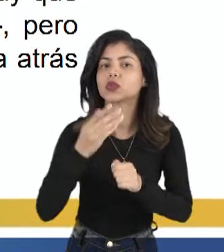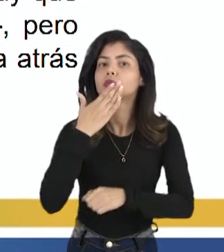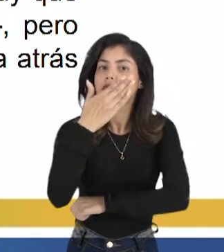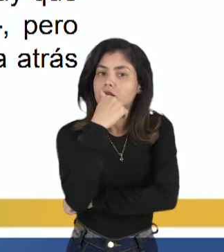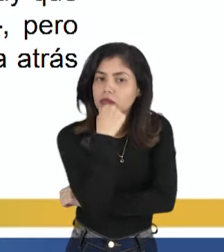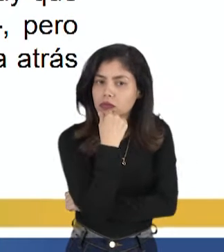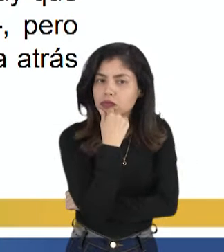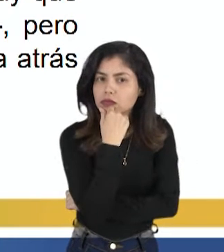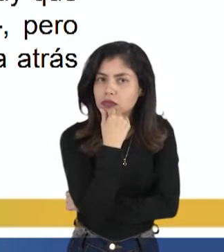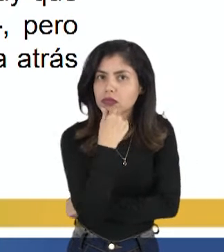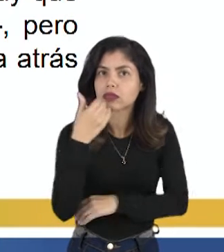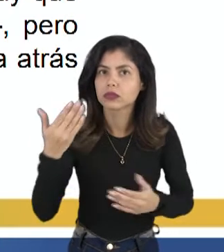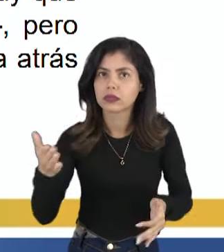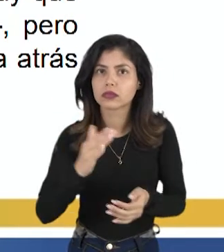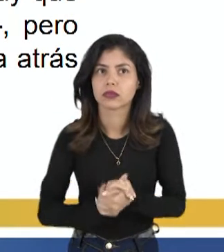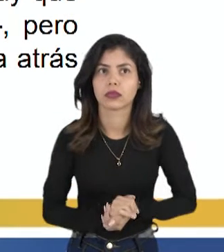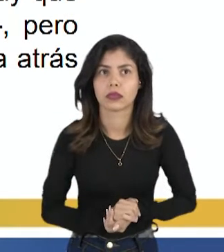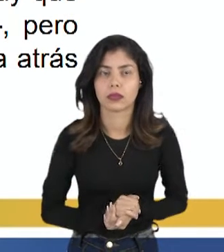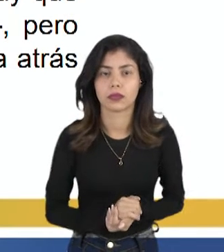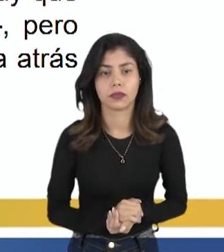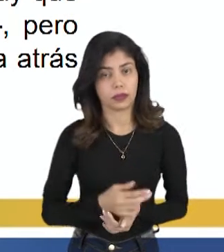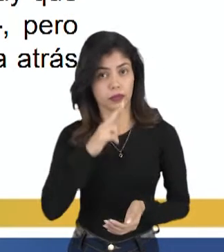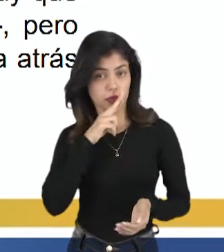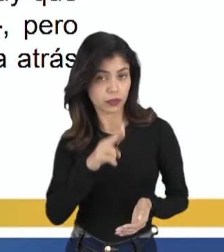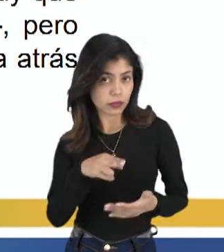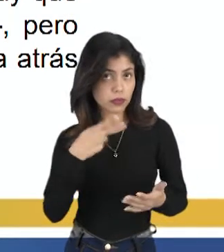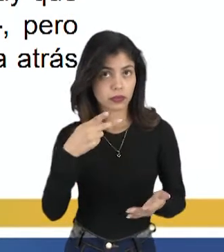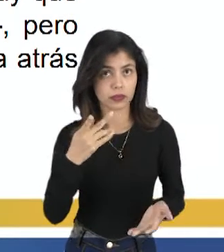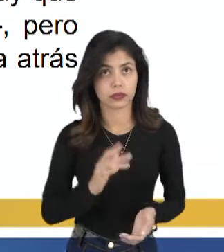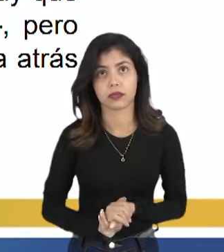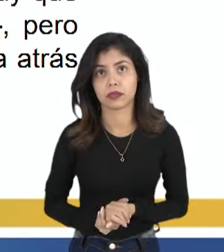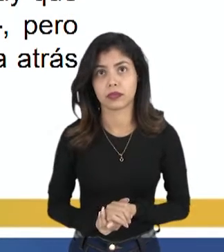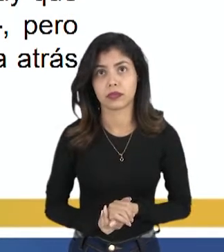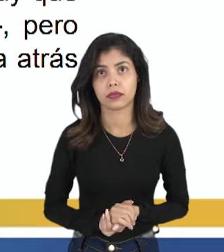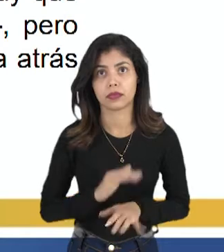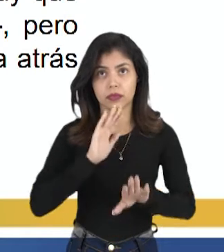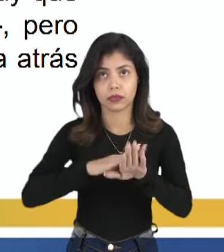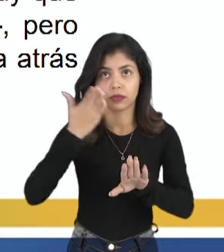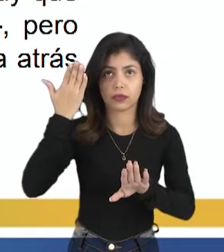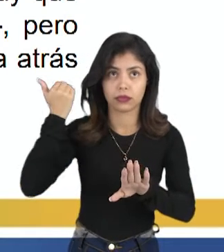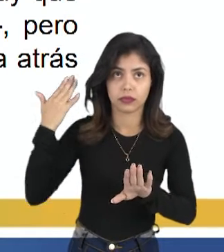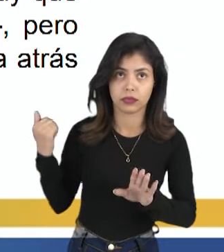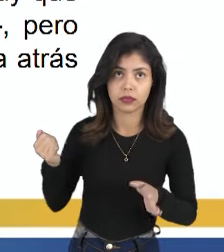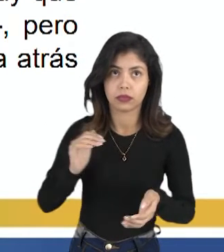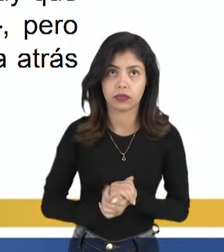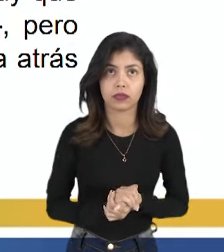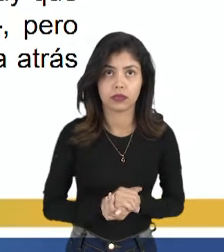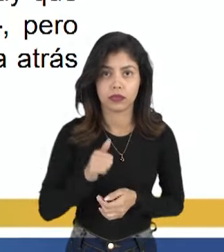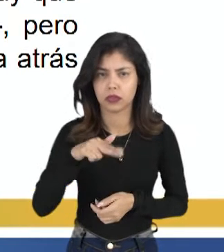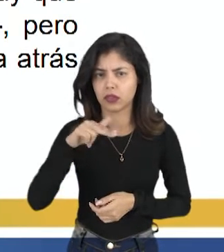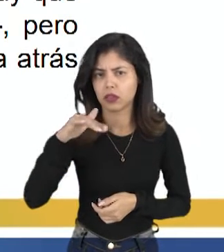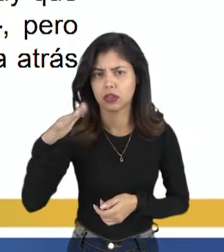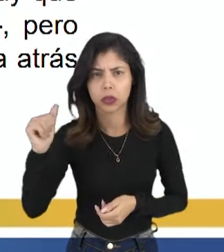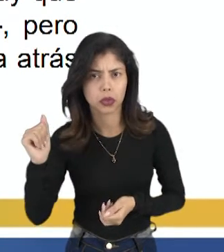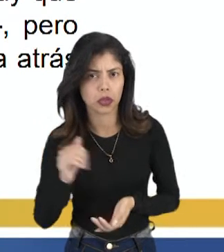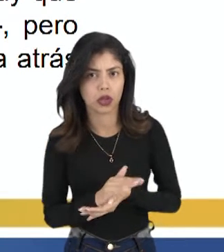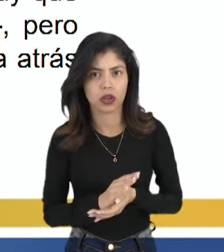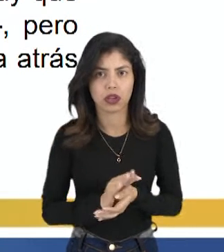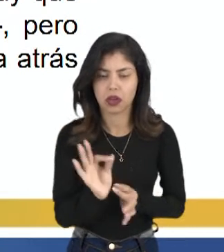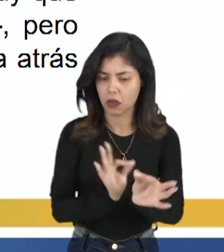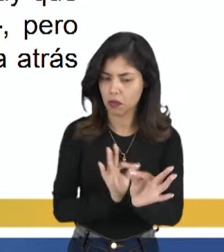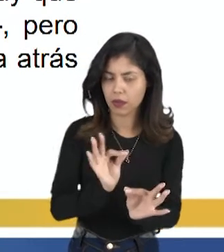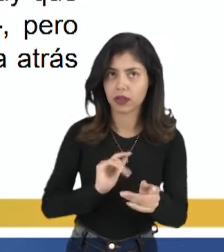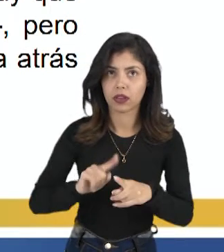pode pedir, né? Aí então ele reitera, para trás, ninguém consegue